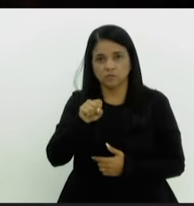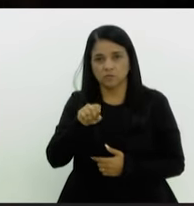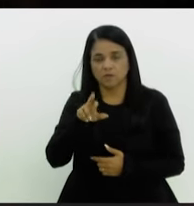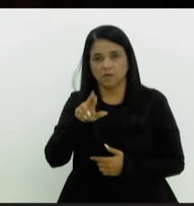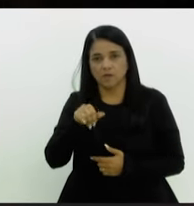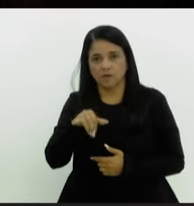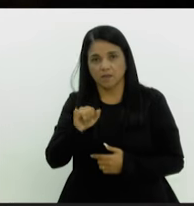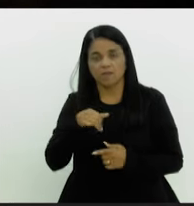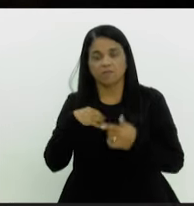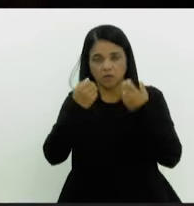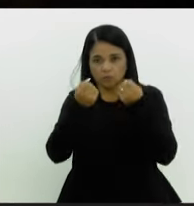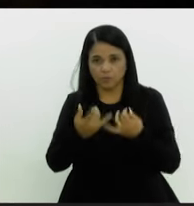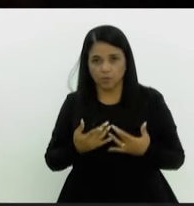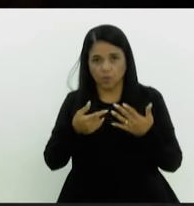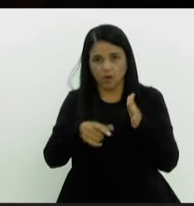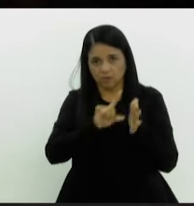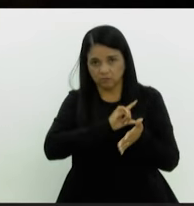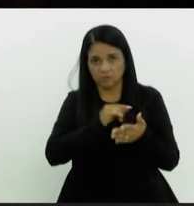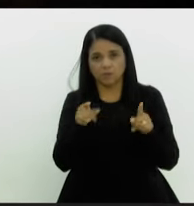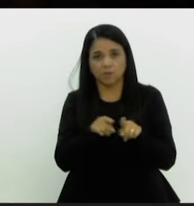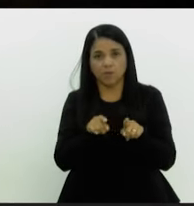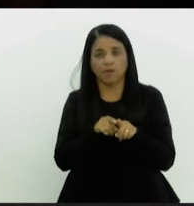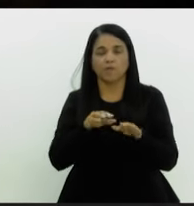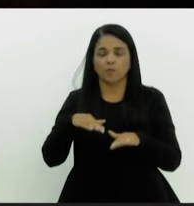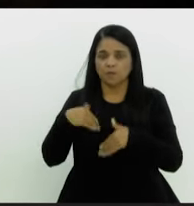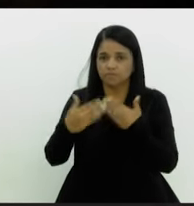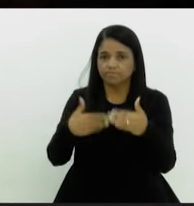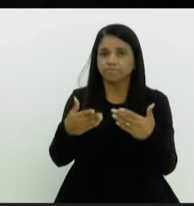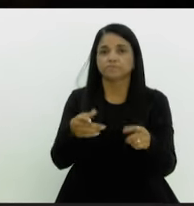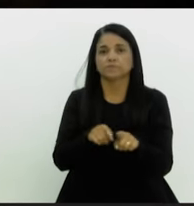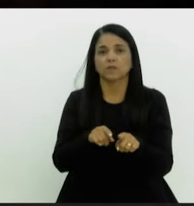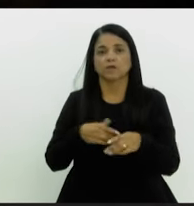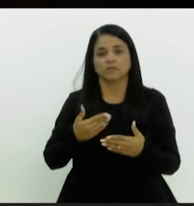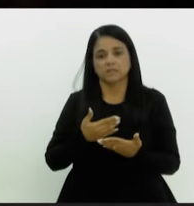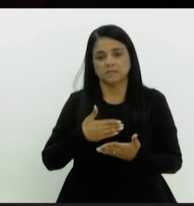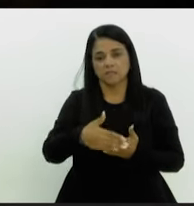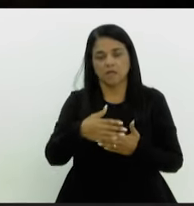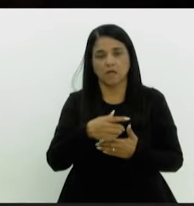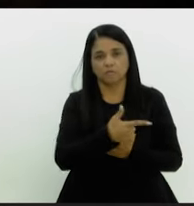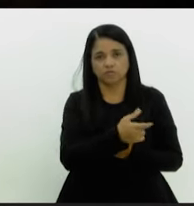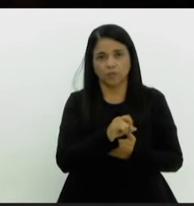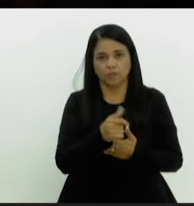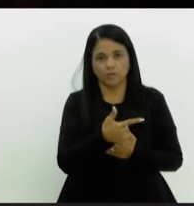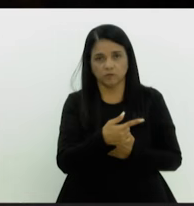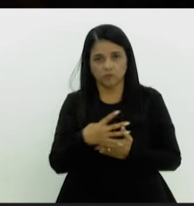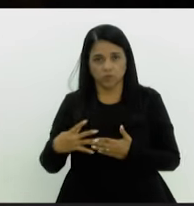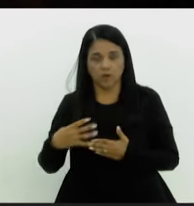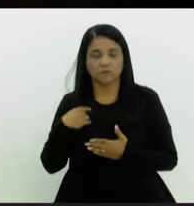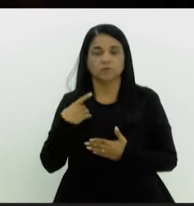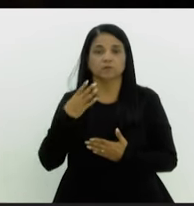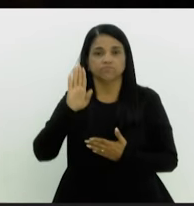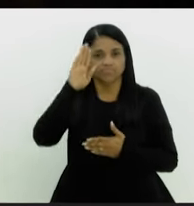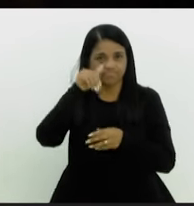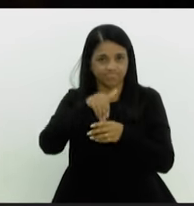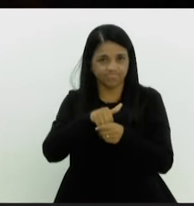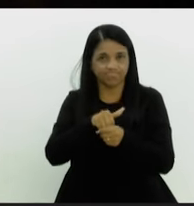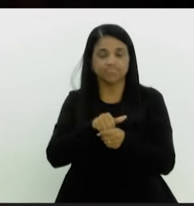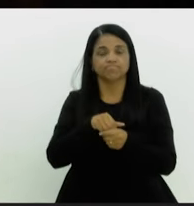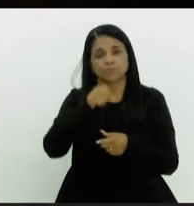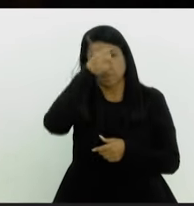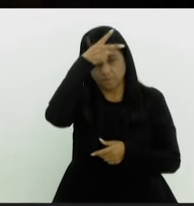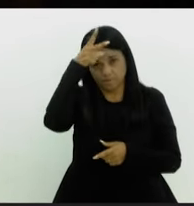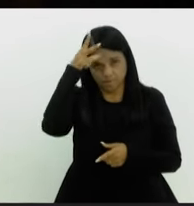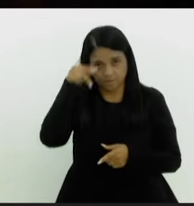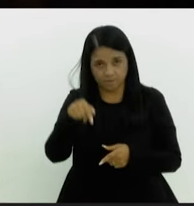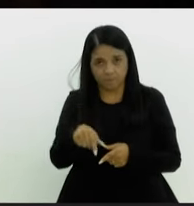tema né matild E no ano eleitoral e de eleições municipais que entendo eu as mulheres ficam